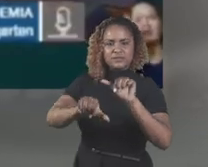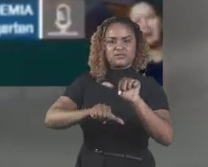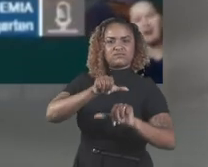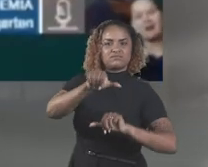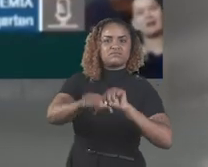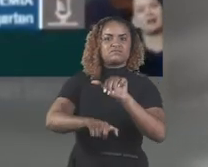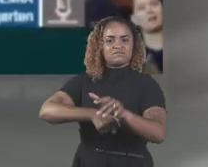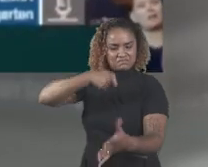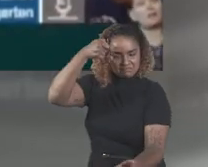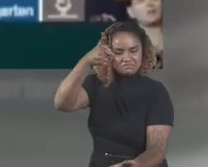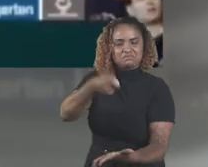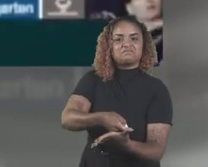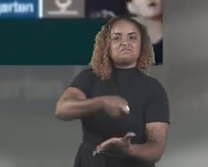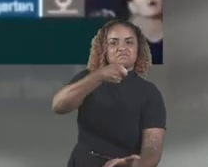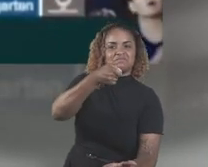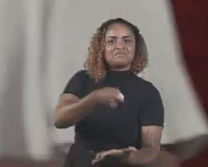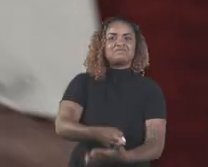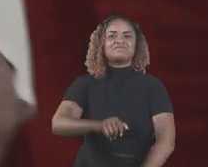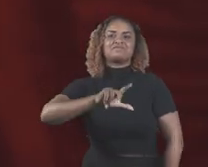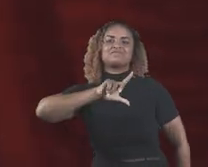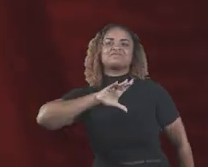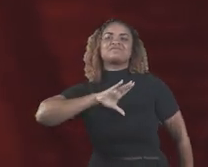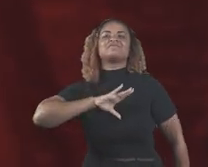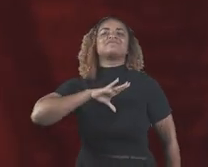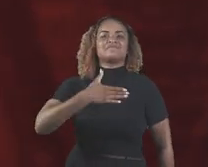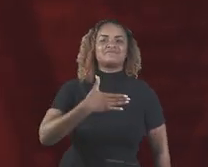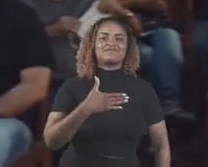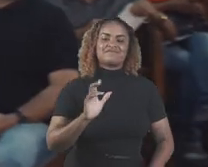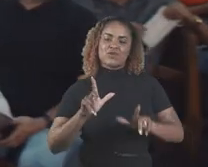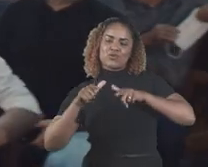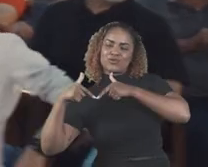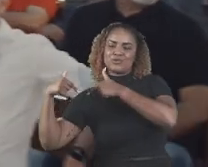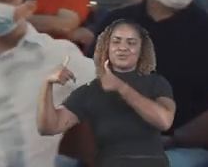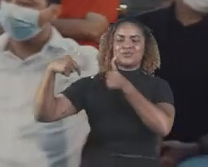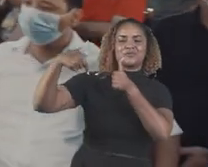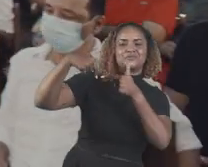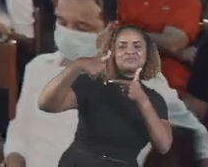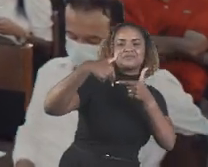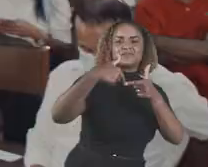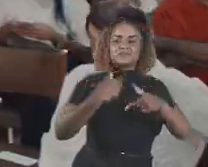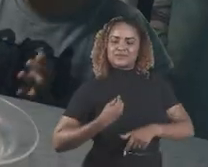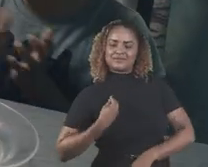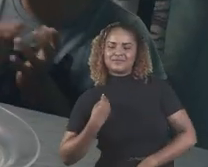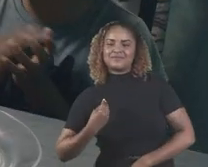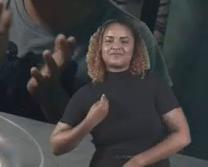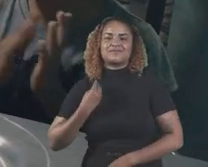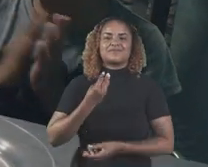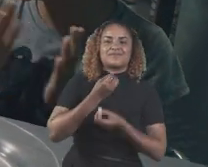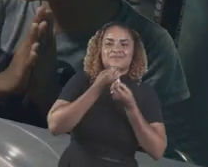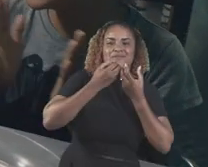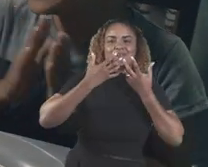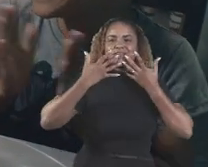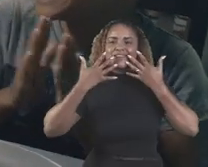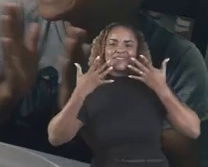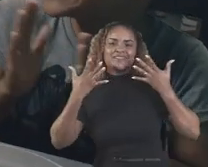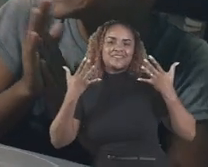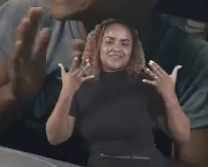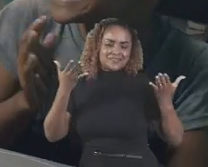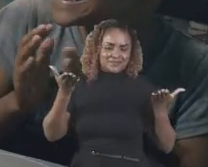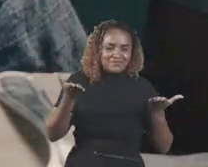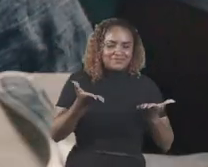Pra governar tem que ser firme e forte e lutar pelo que a gente viveu. Na mesa tinha